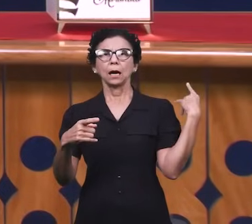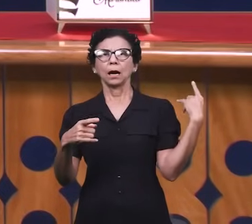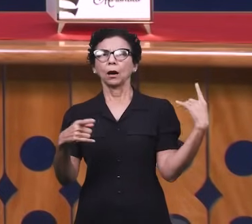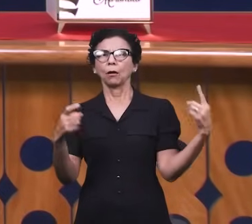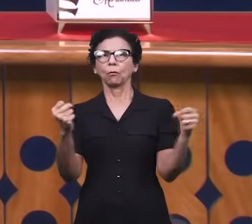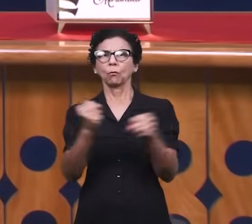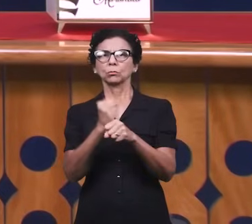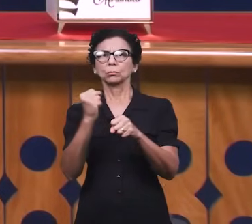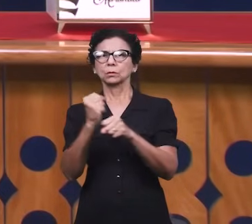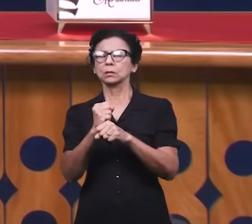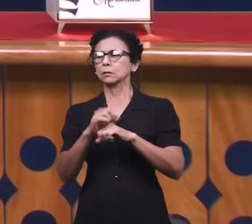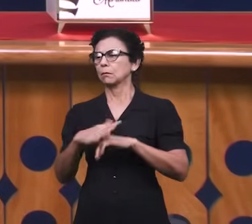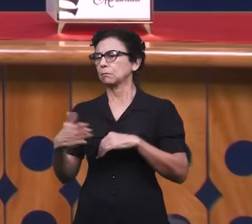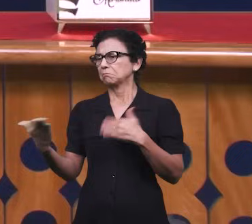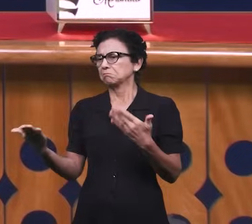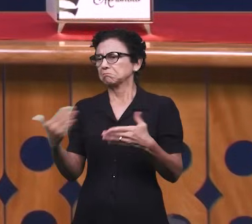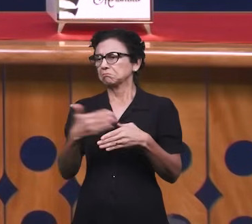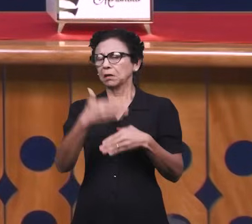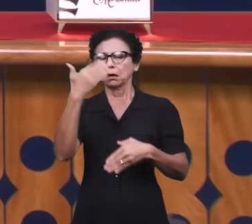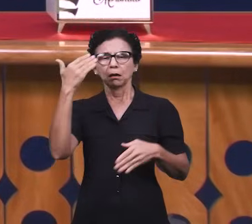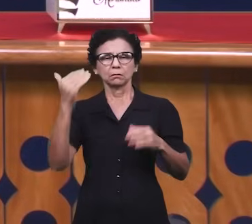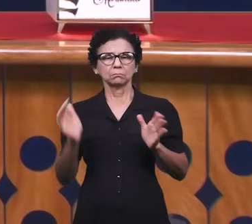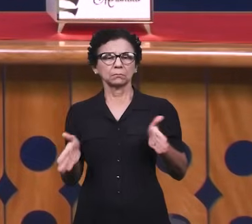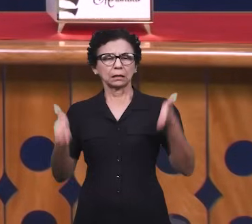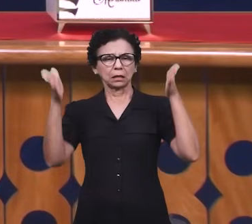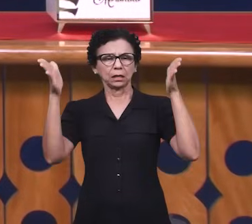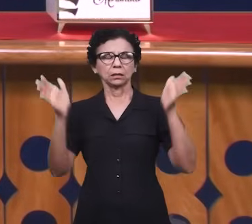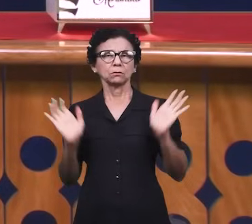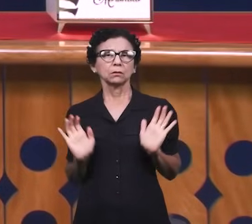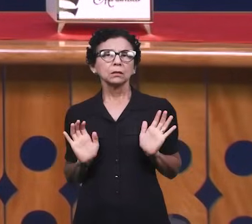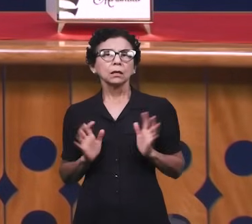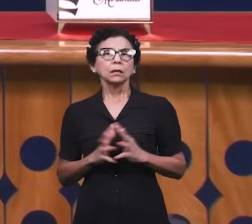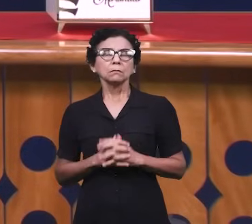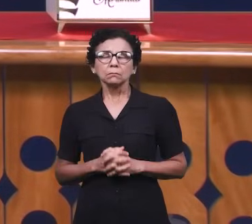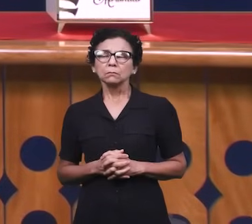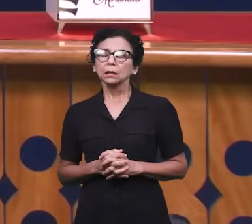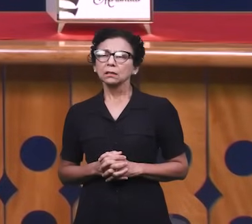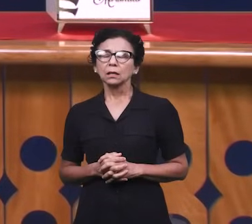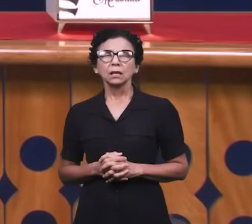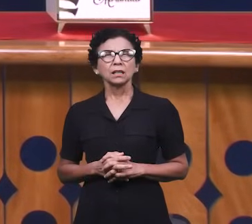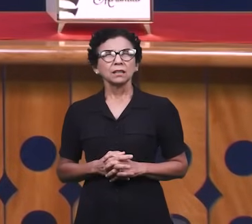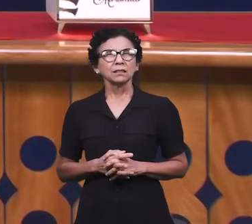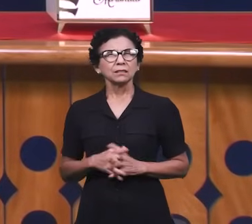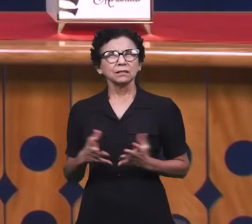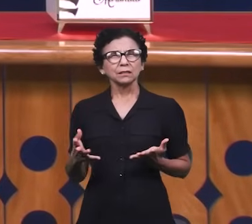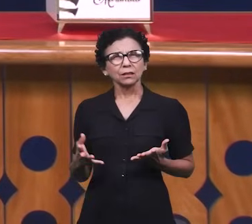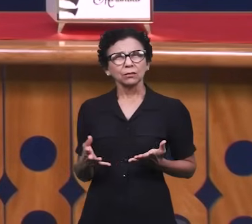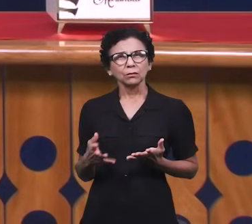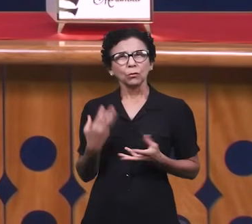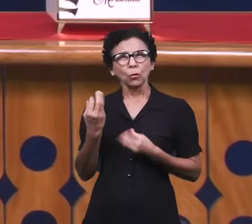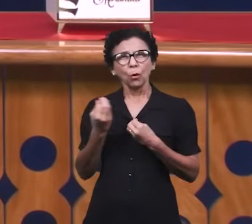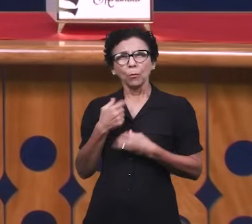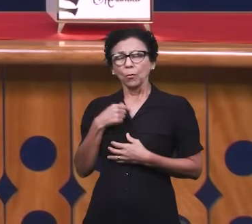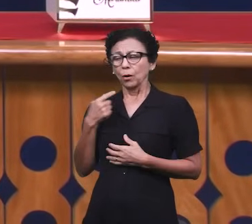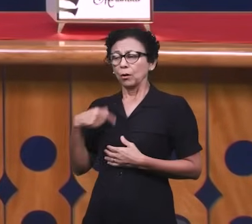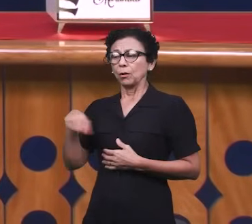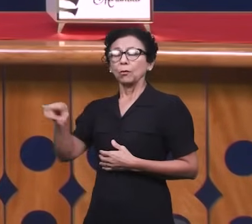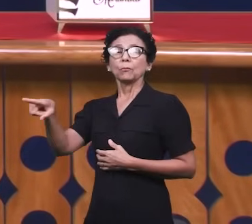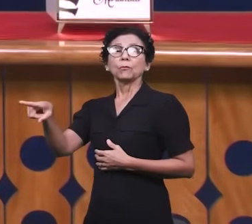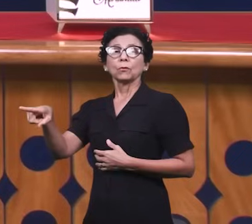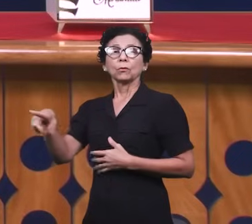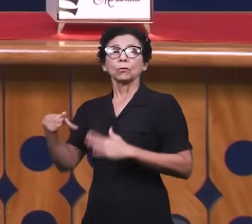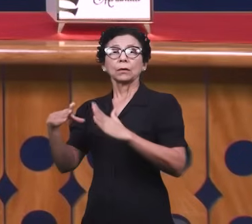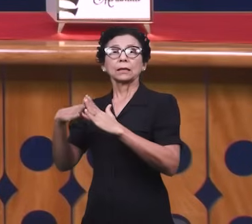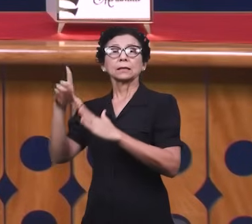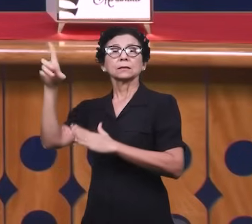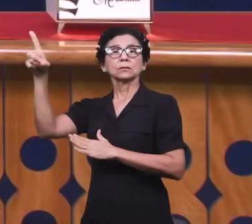alvenaria ou eu estou indo à casa de Deus? Quando eu vou